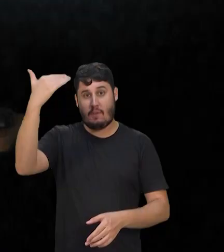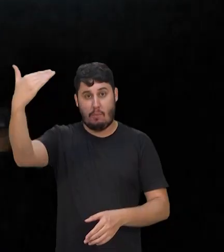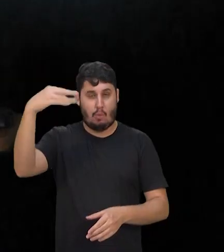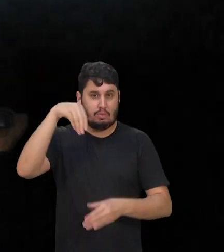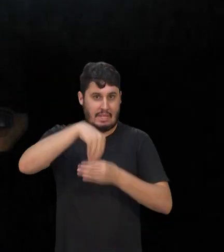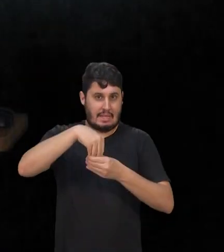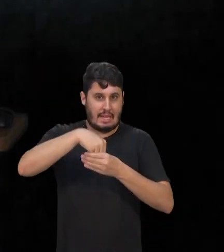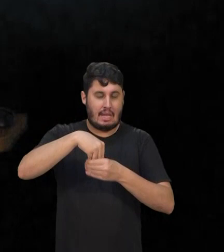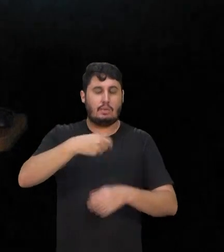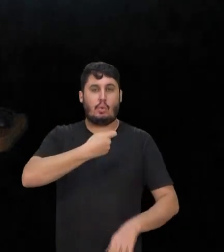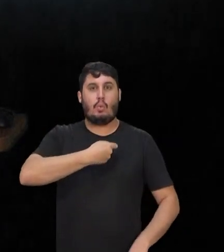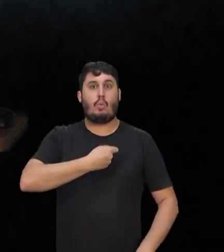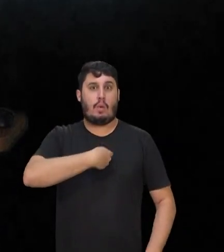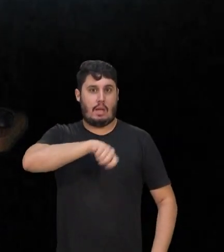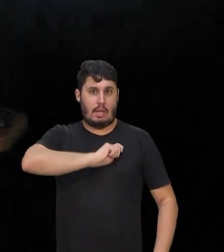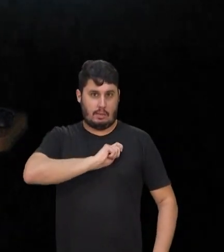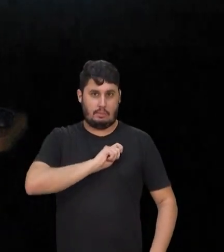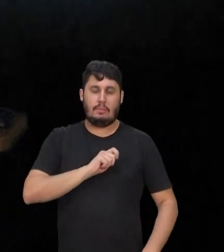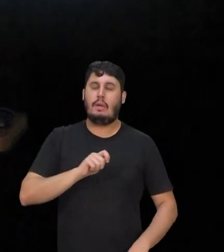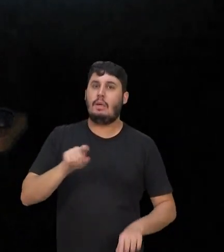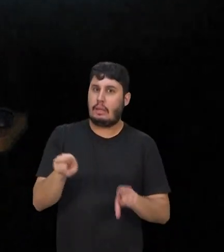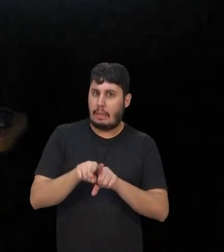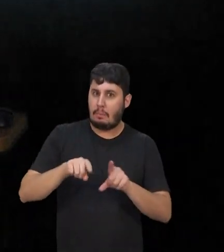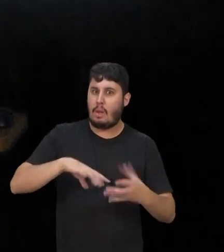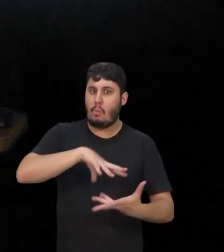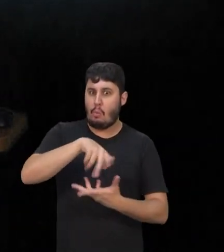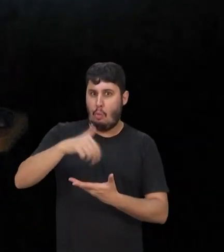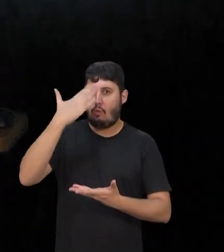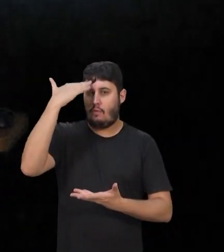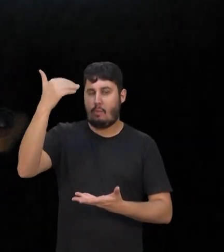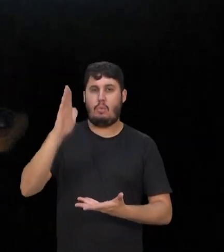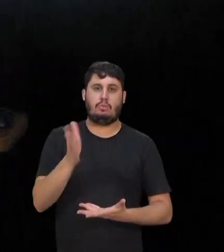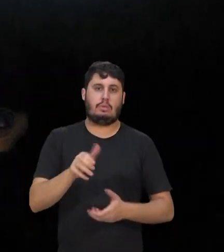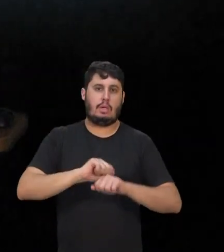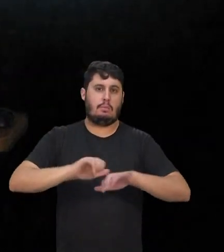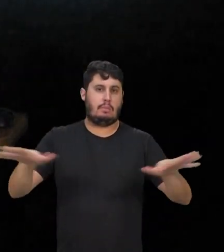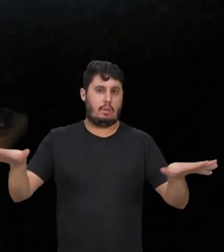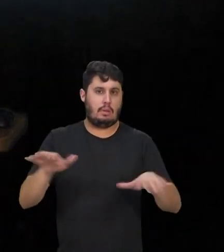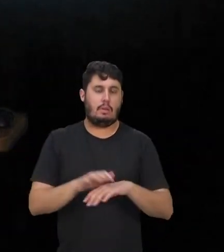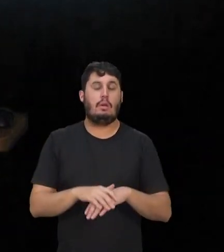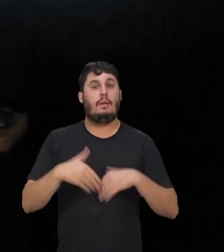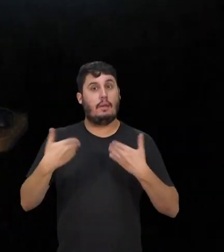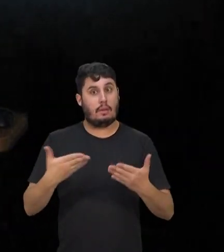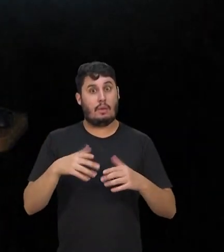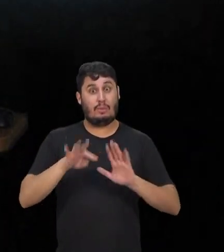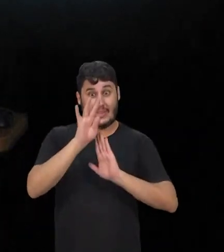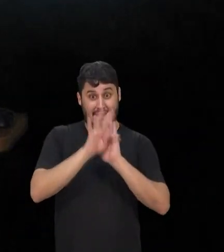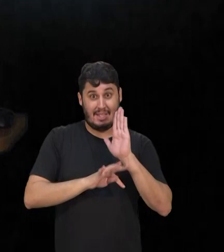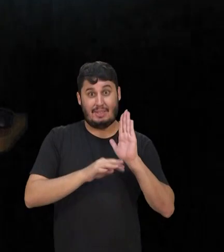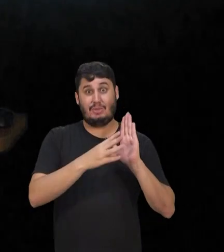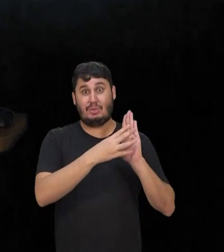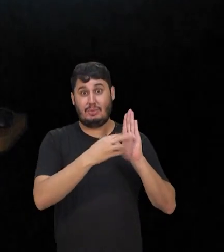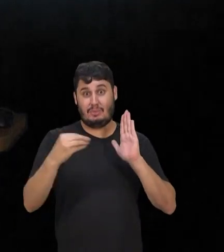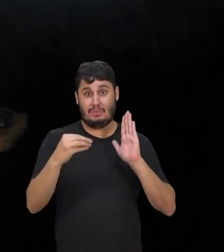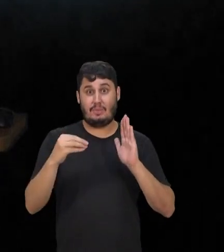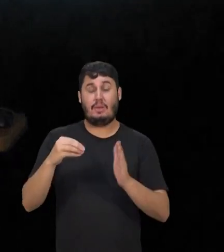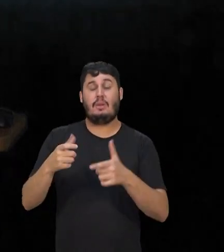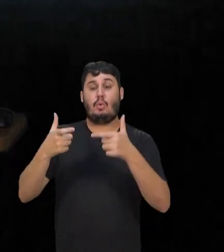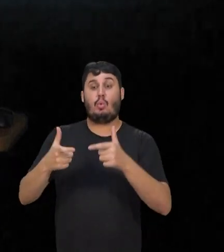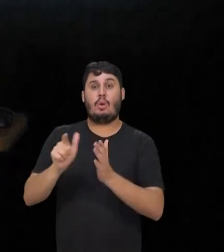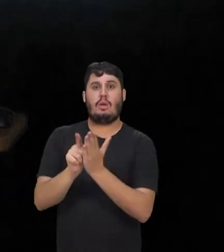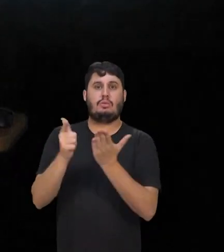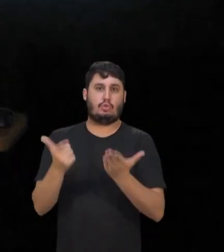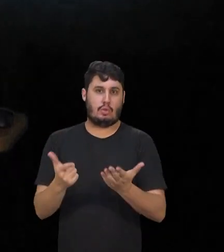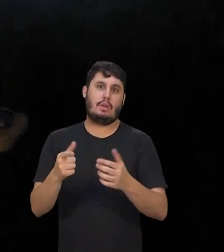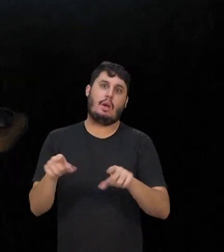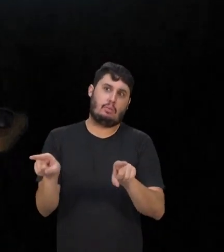na Espanha e no mundo. Então a gente percebe aí que foi tirada essa notícia de um jornal, né? É uma notícia que nos indica aí uma